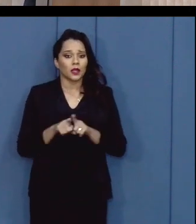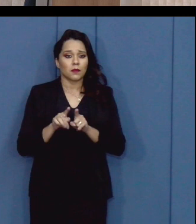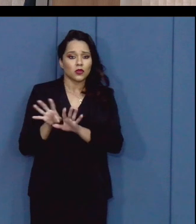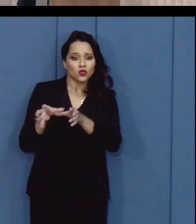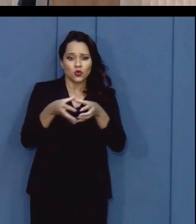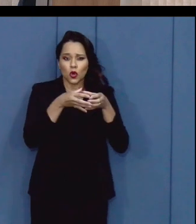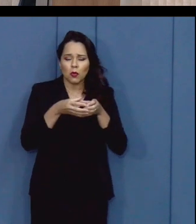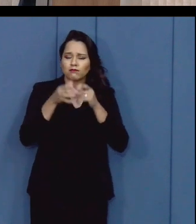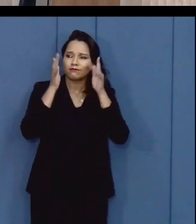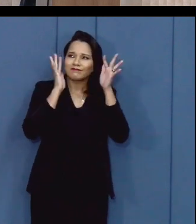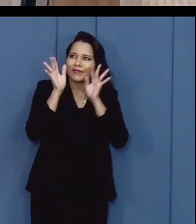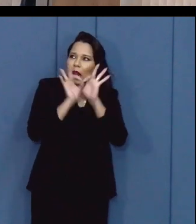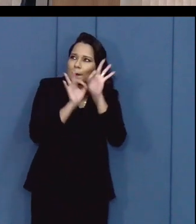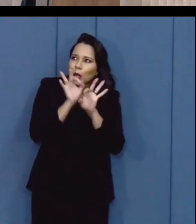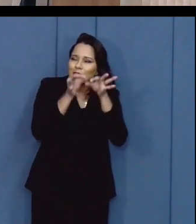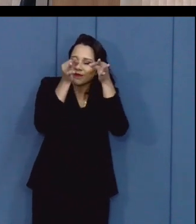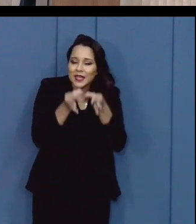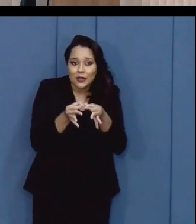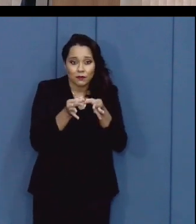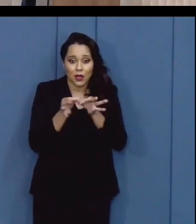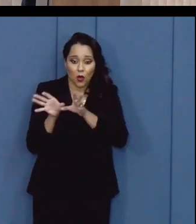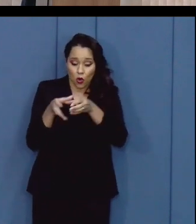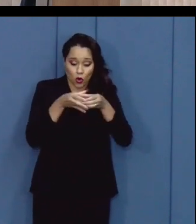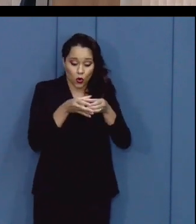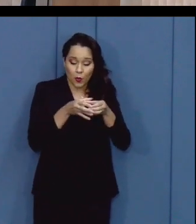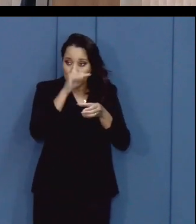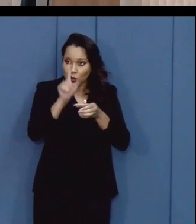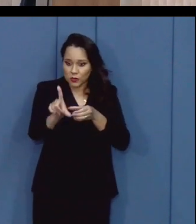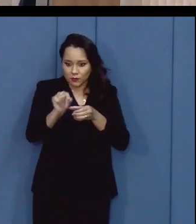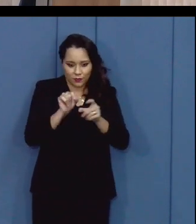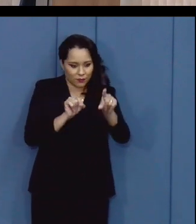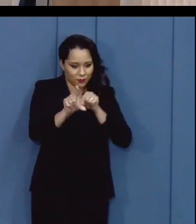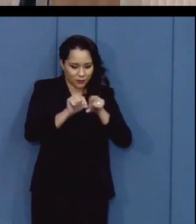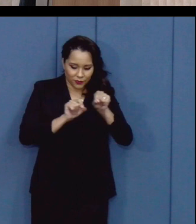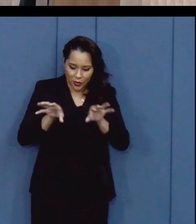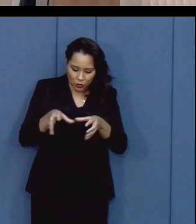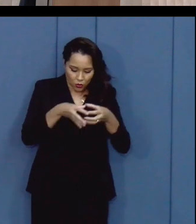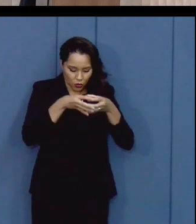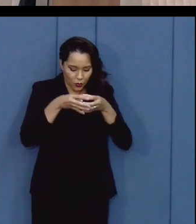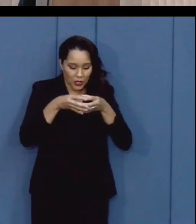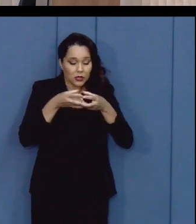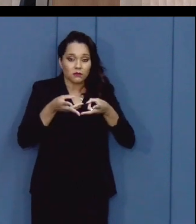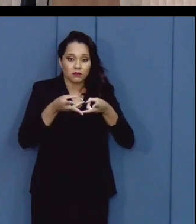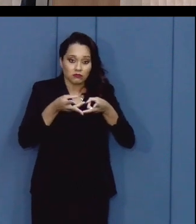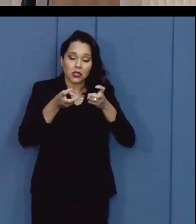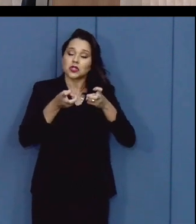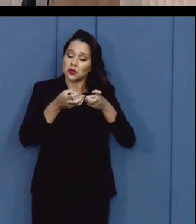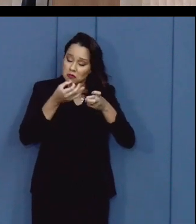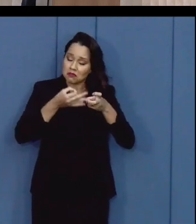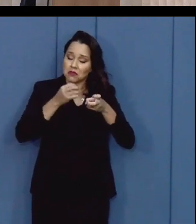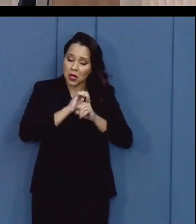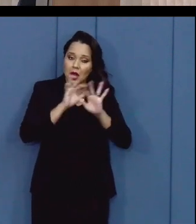de delegação bem pensada. Não é? É importante isso aí. A gente sentiu claramente, em termos